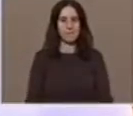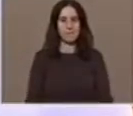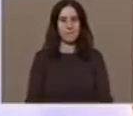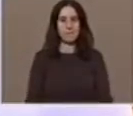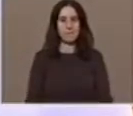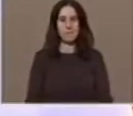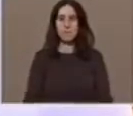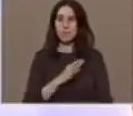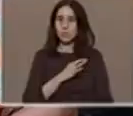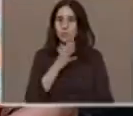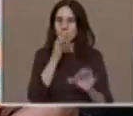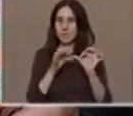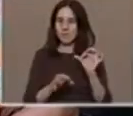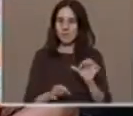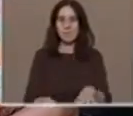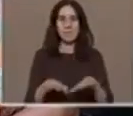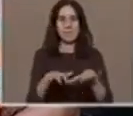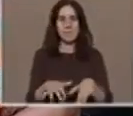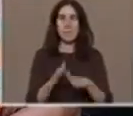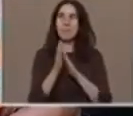Palavra do Senhor.